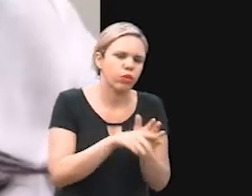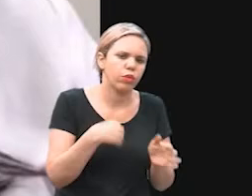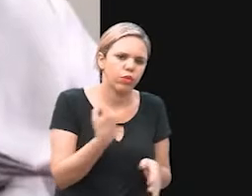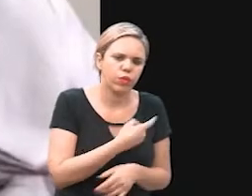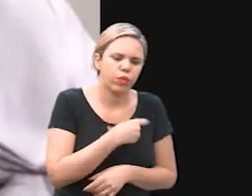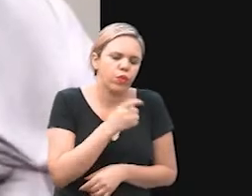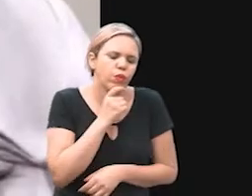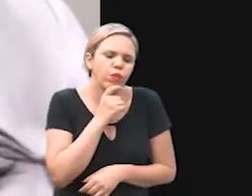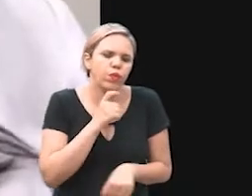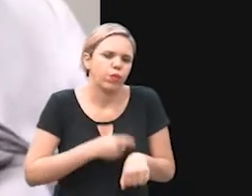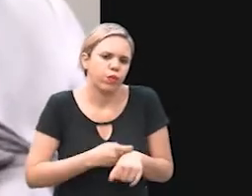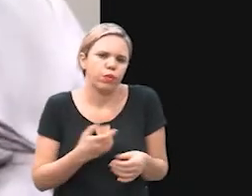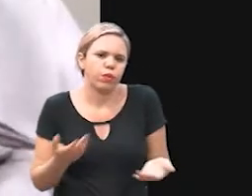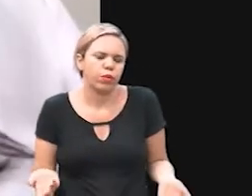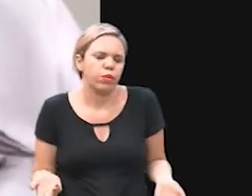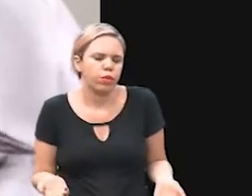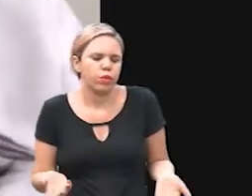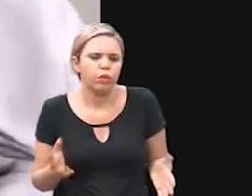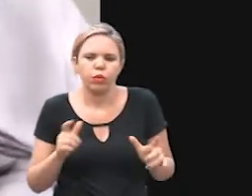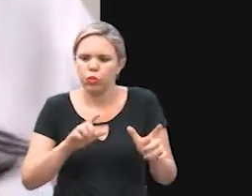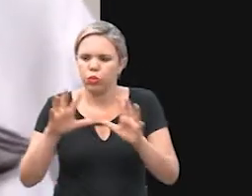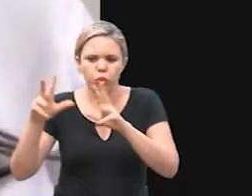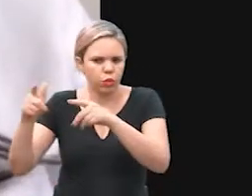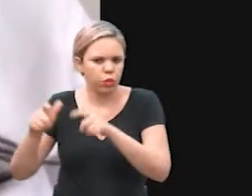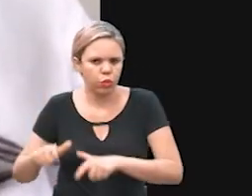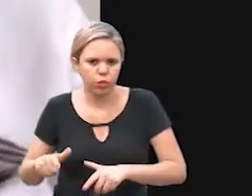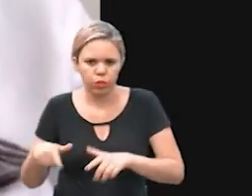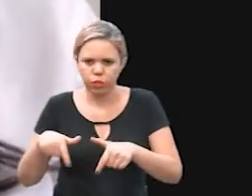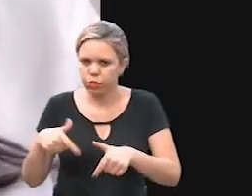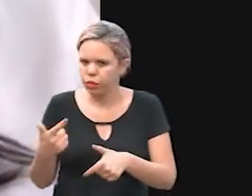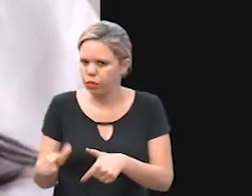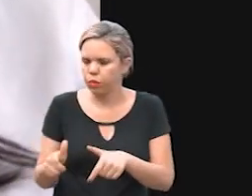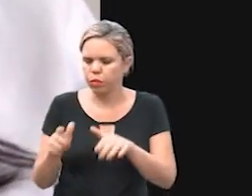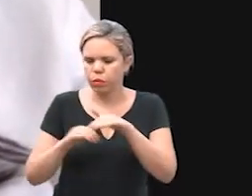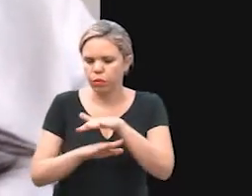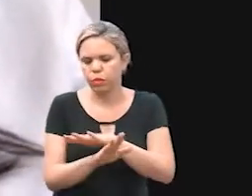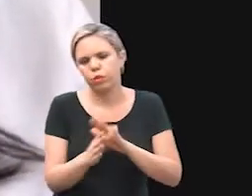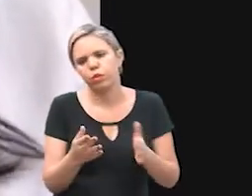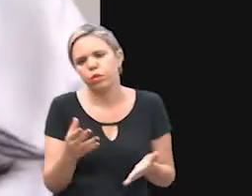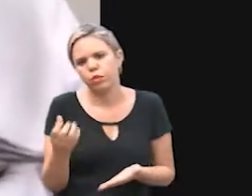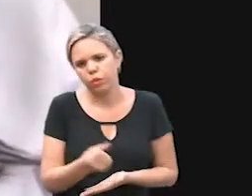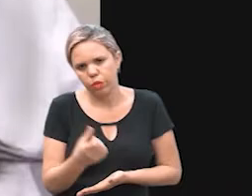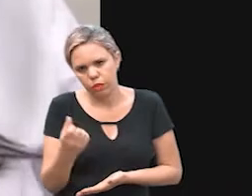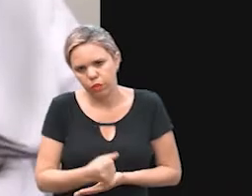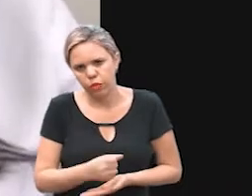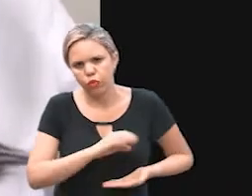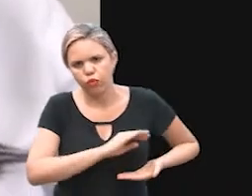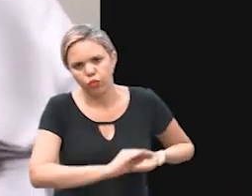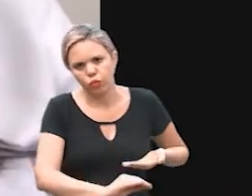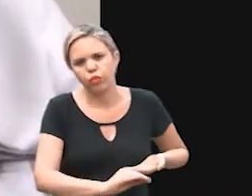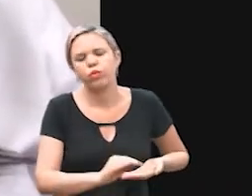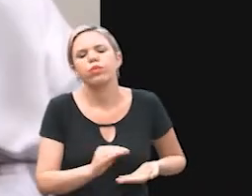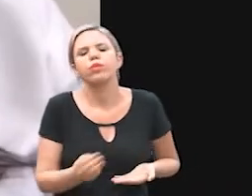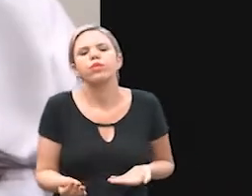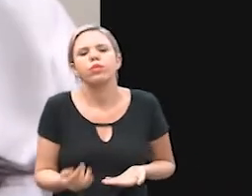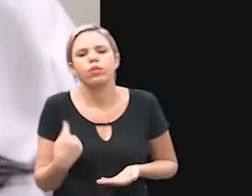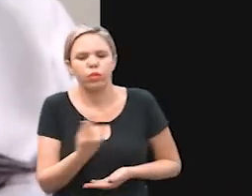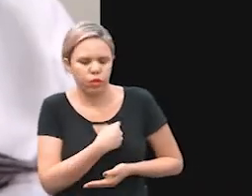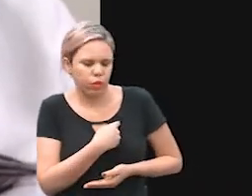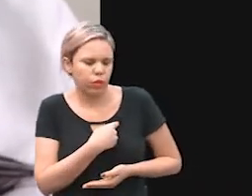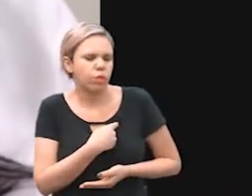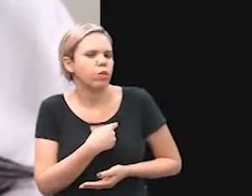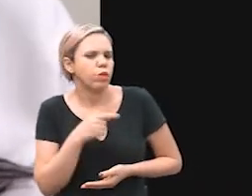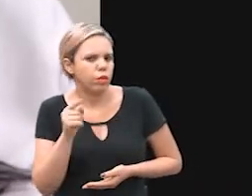gente congelado, então nem todo local tem, né, um local ideal para a gente guardar esse leite. Então a gente